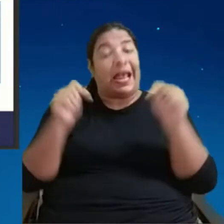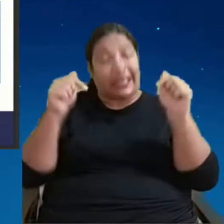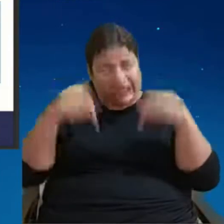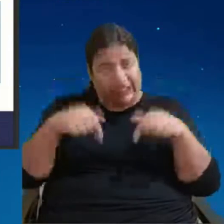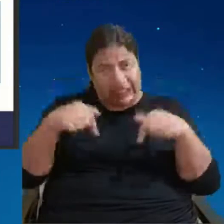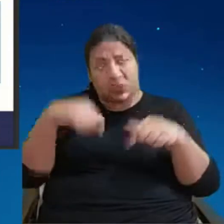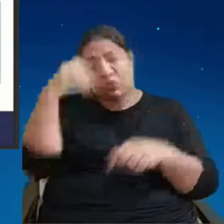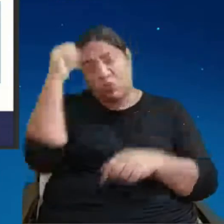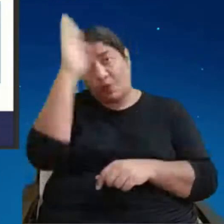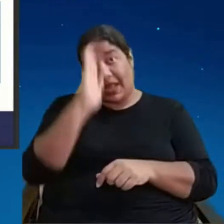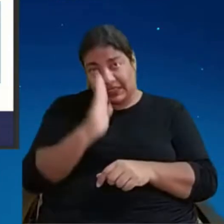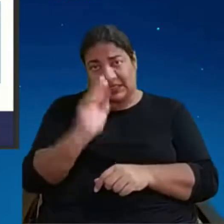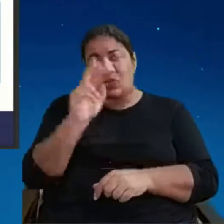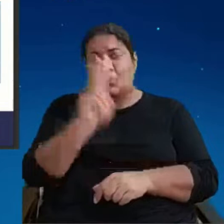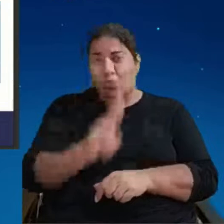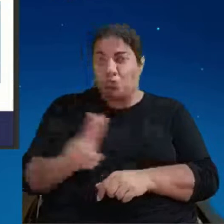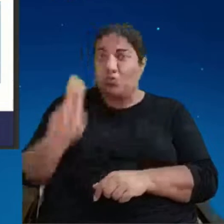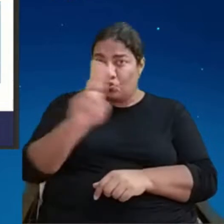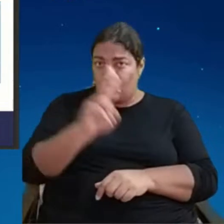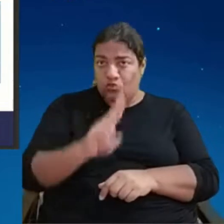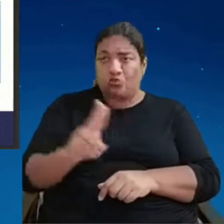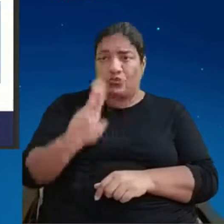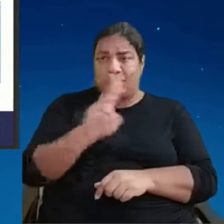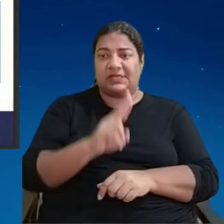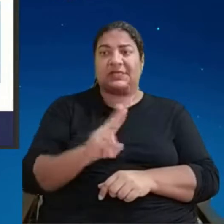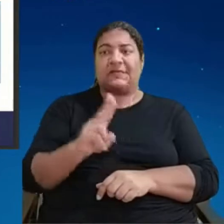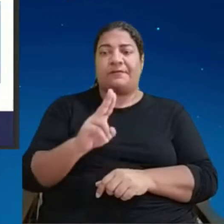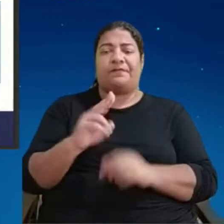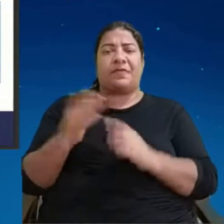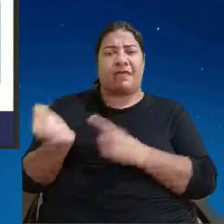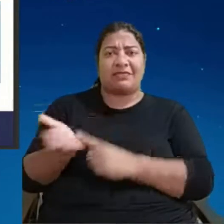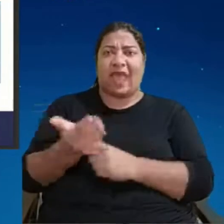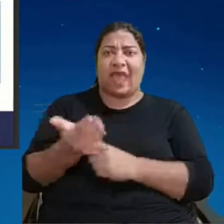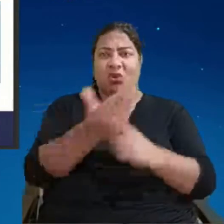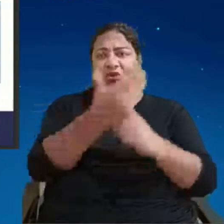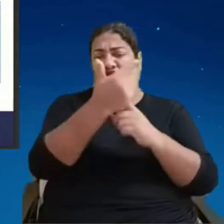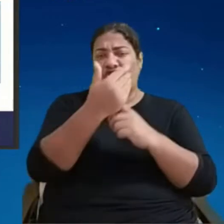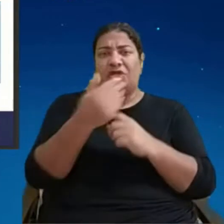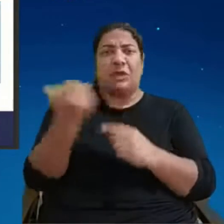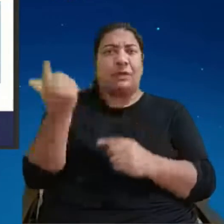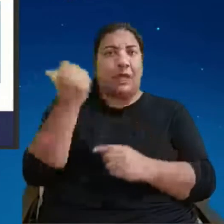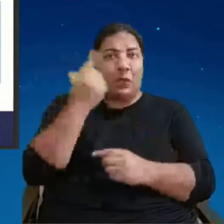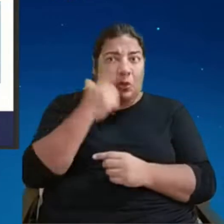usam a tecnologia digital para poder